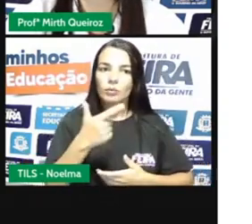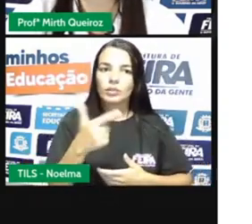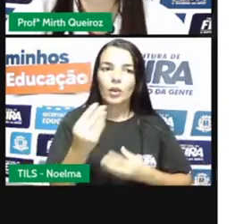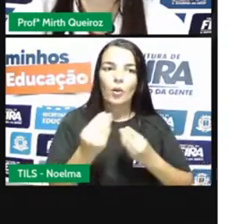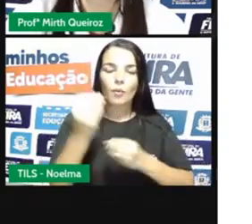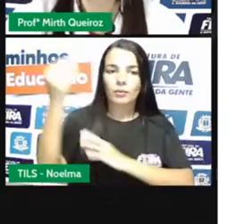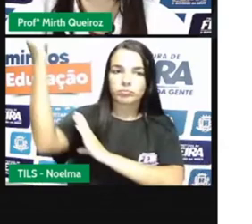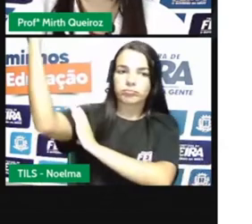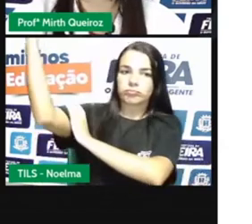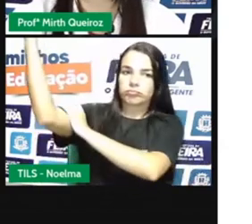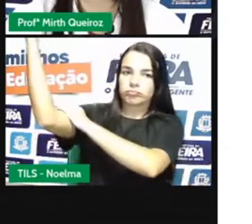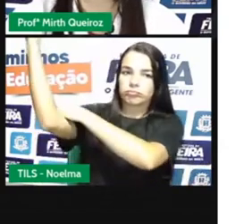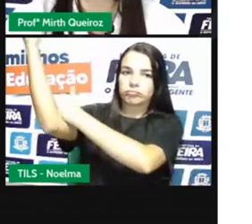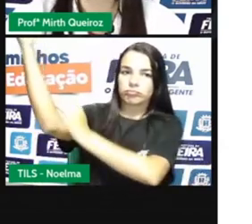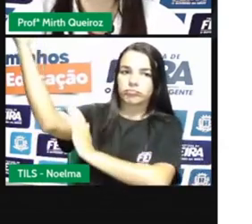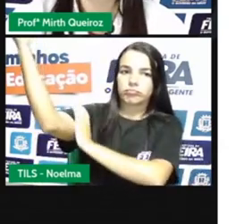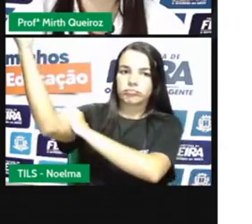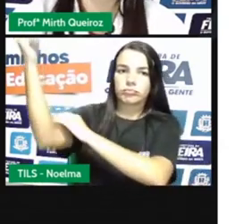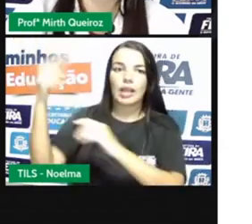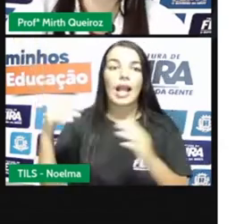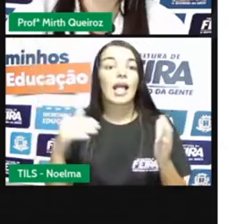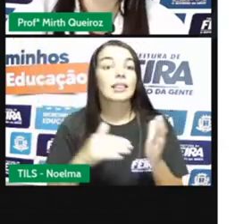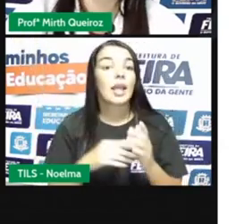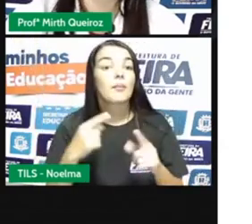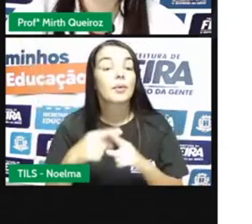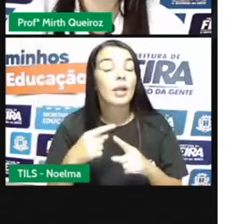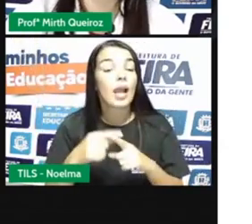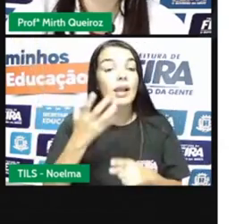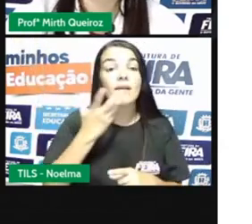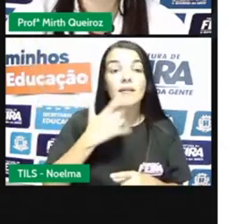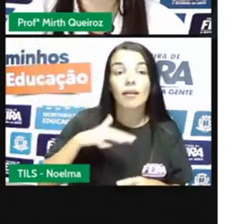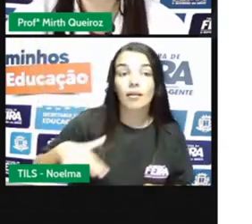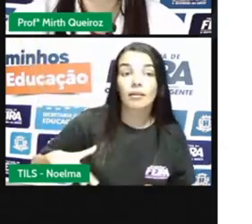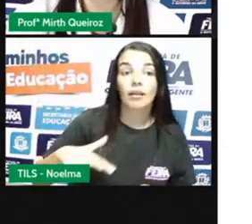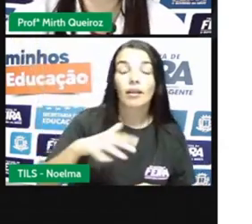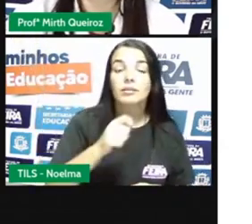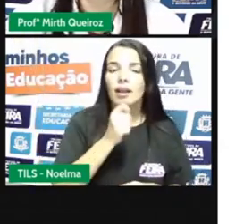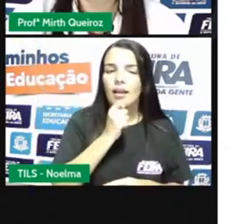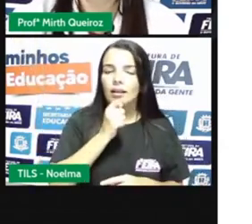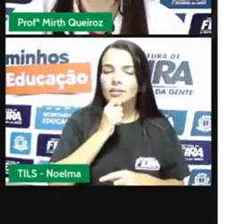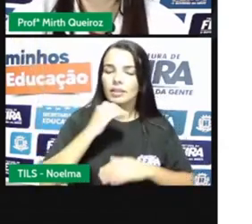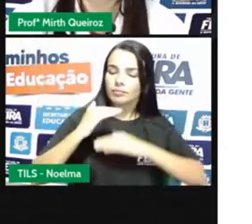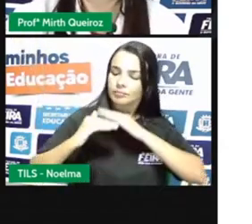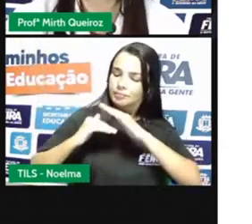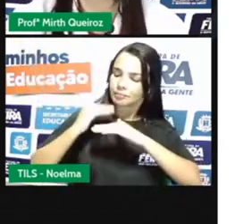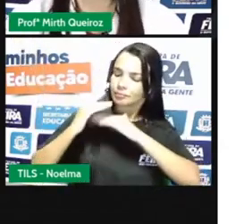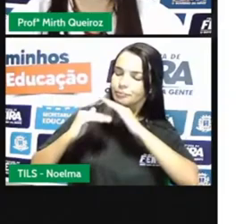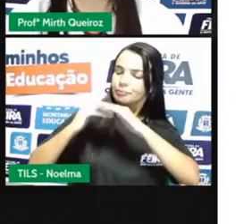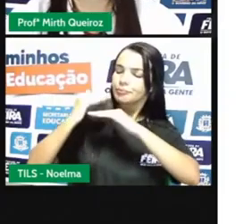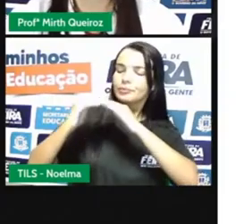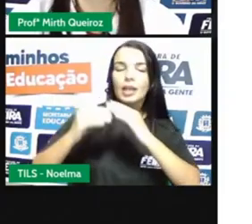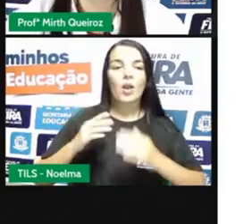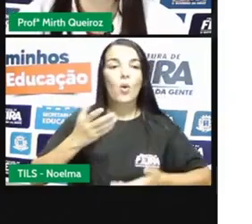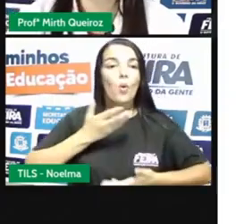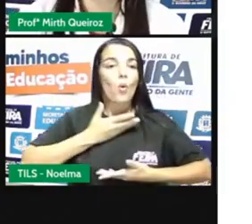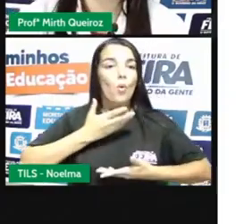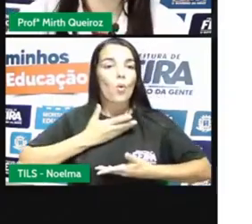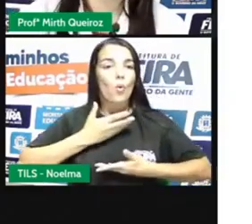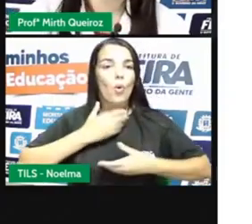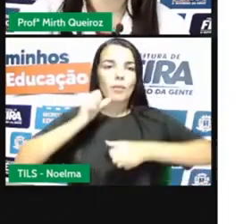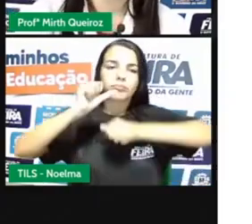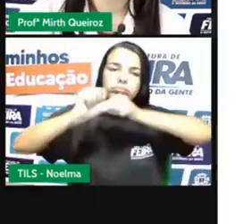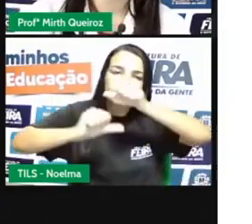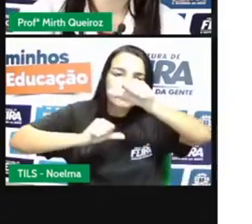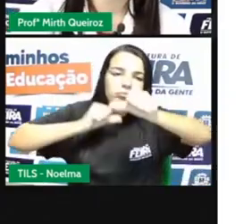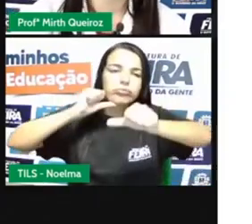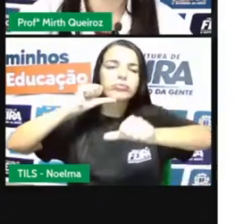massa muscular. Até porque essas crianças estão em fase de desenvolvimento, né? O corpo ali está se transformando, saindo